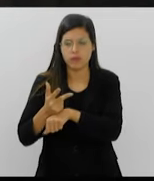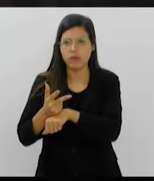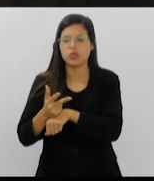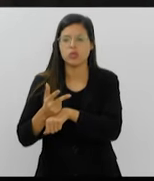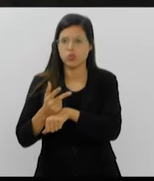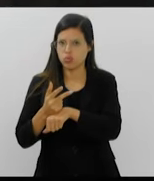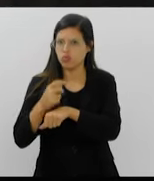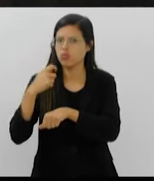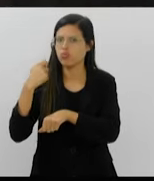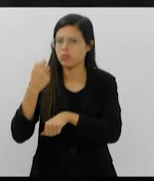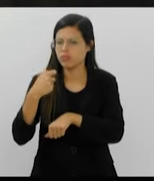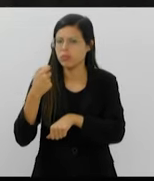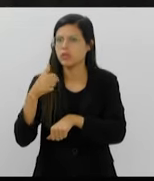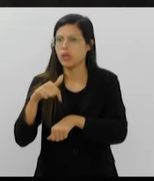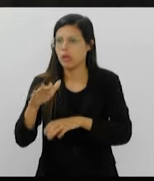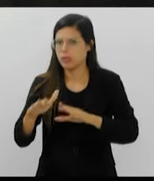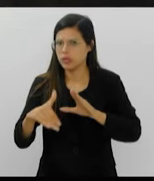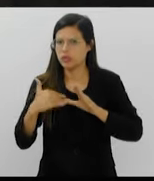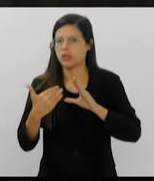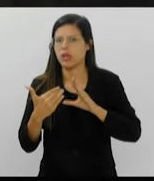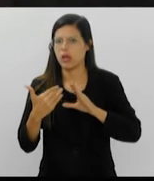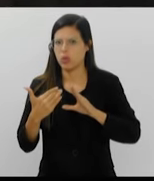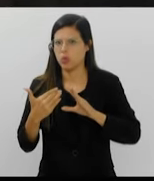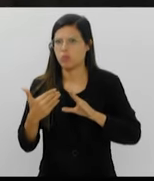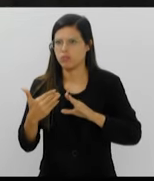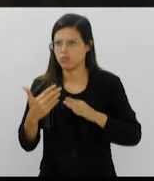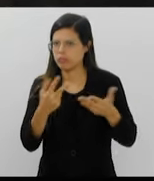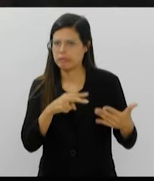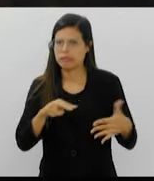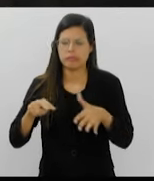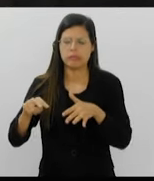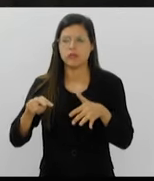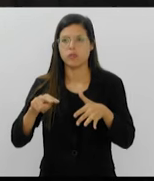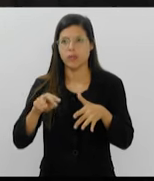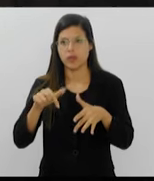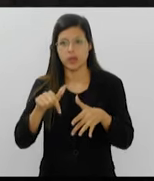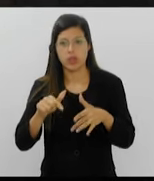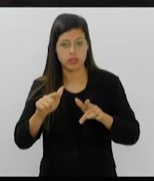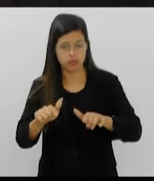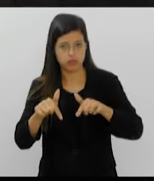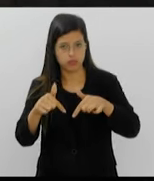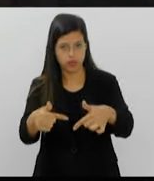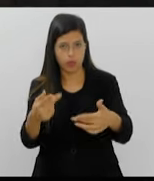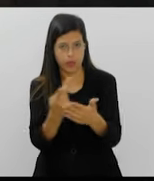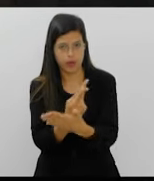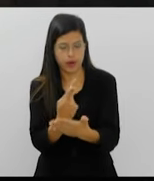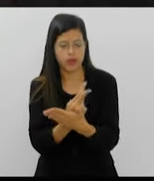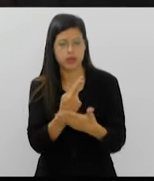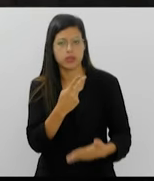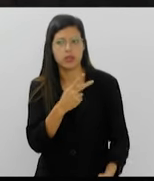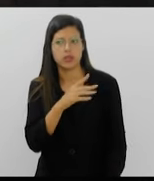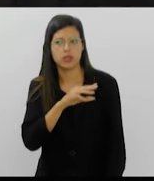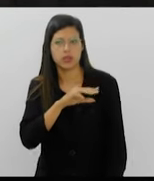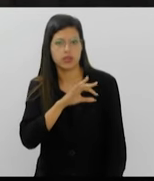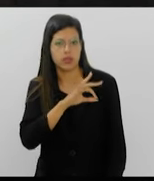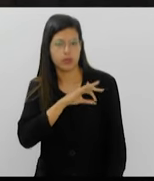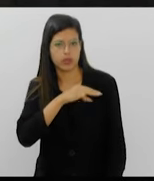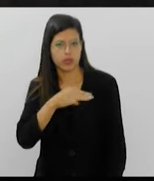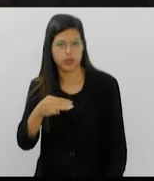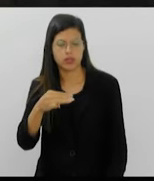recebi esses vídeos agora, recentemente, pós a eleição, essa operação ilegal da PM na Zona Oeste do Rio de